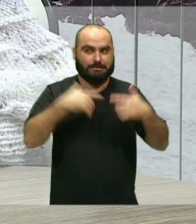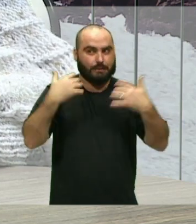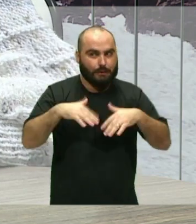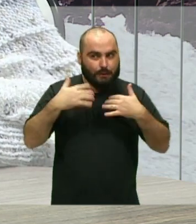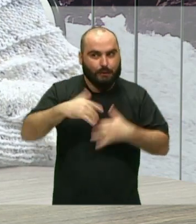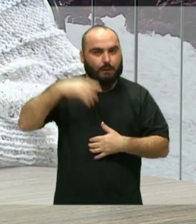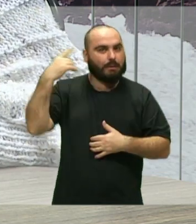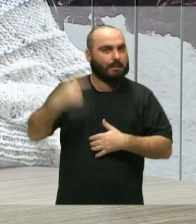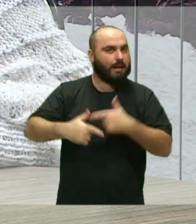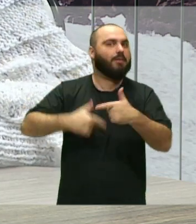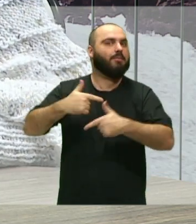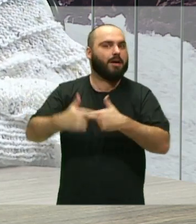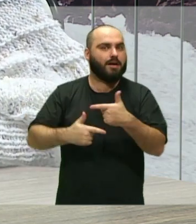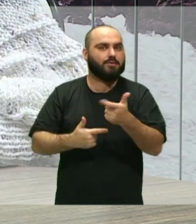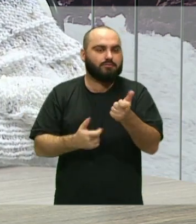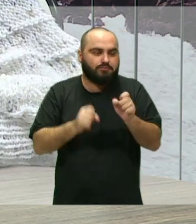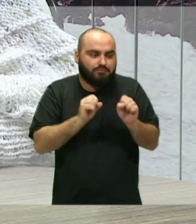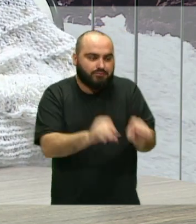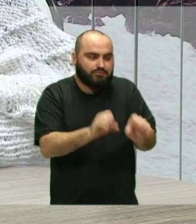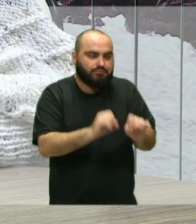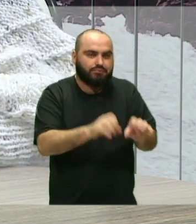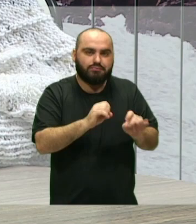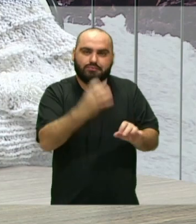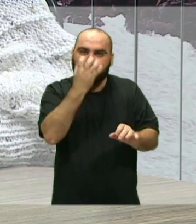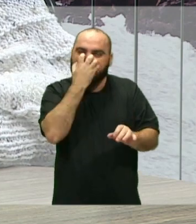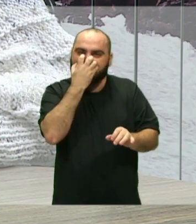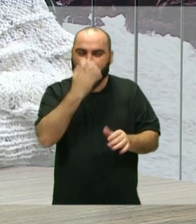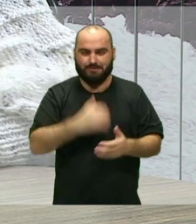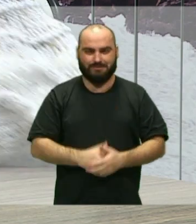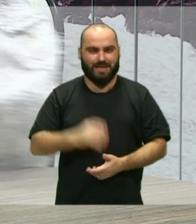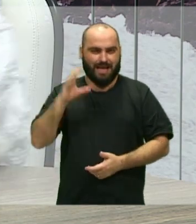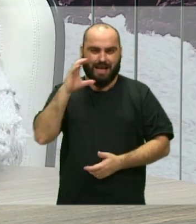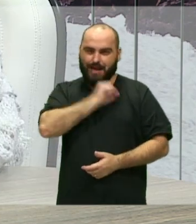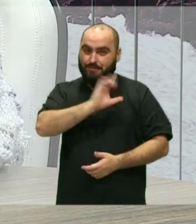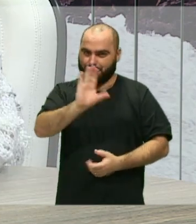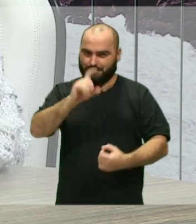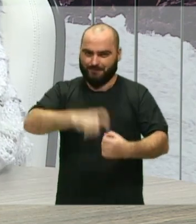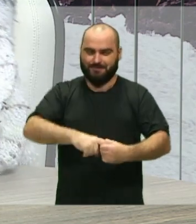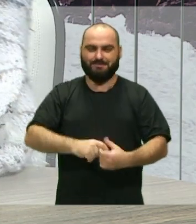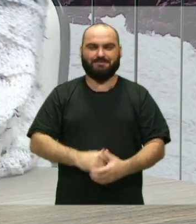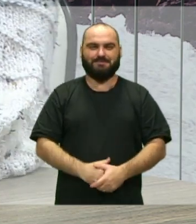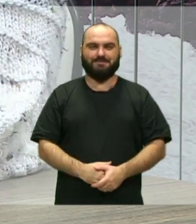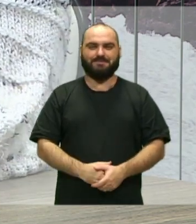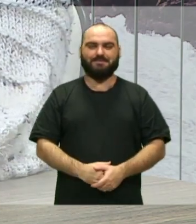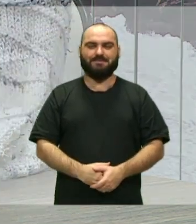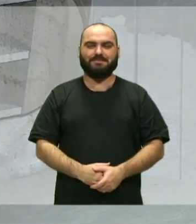bastante trabalhoso treinar esses animais maravilhosos. É só um minuto de volta.